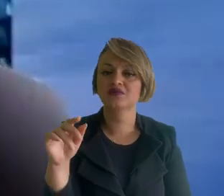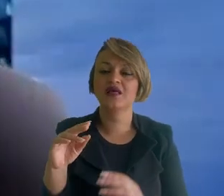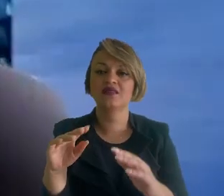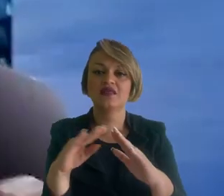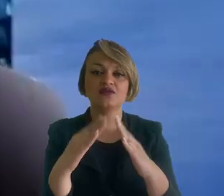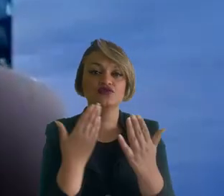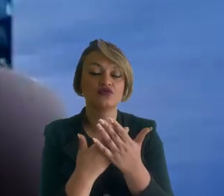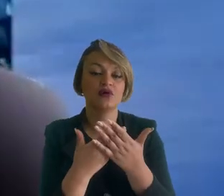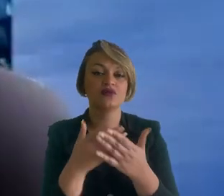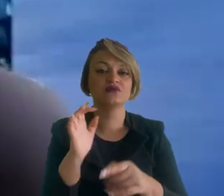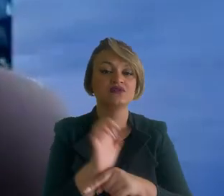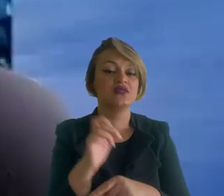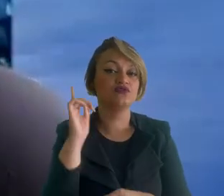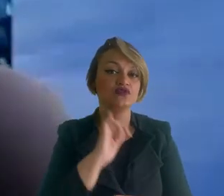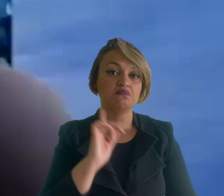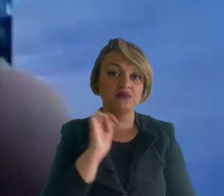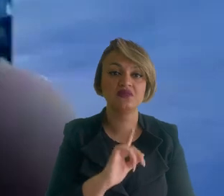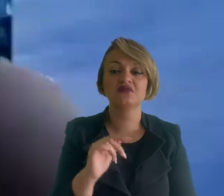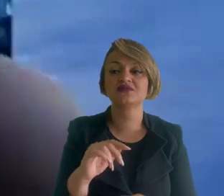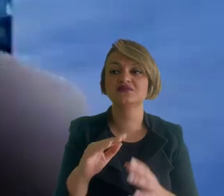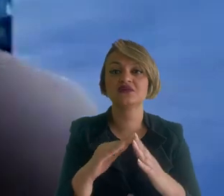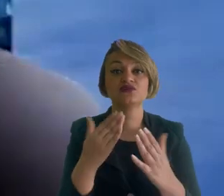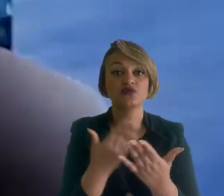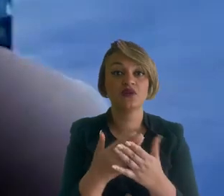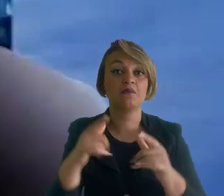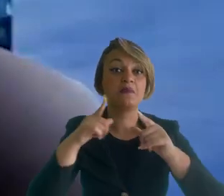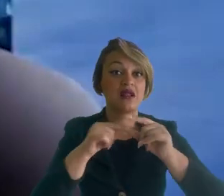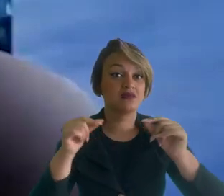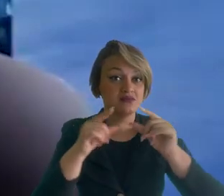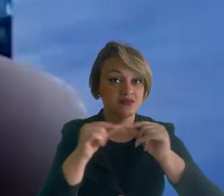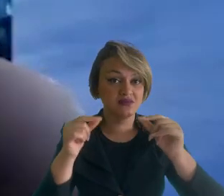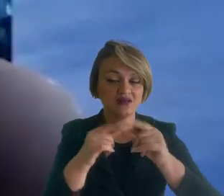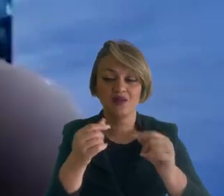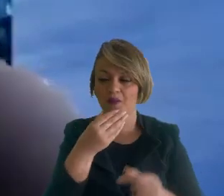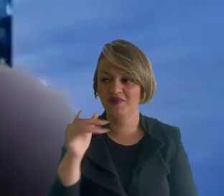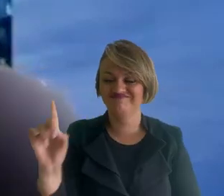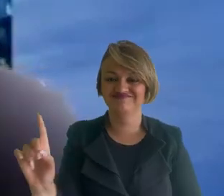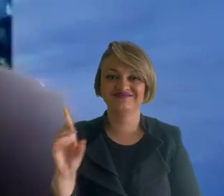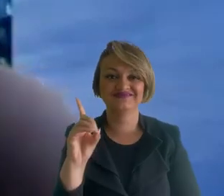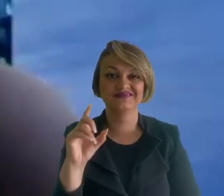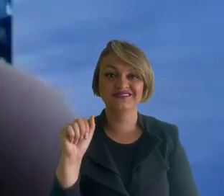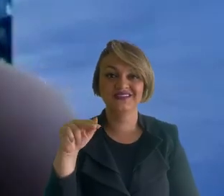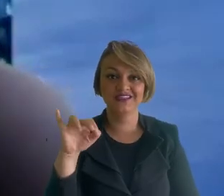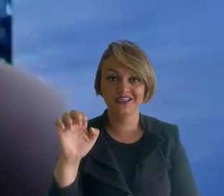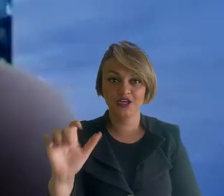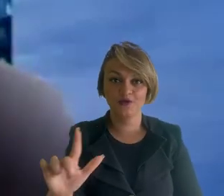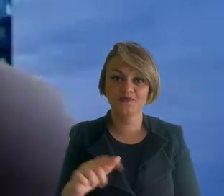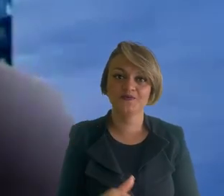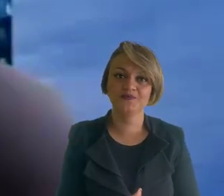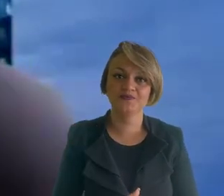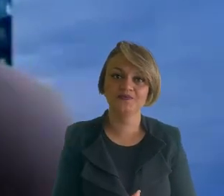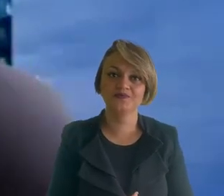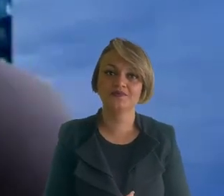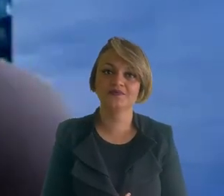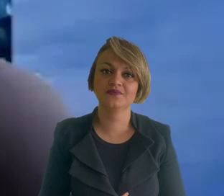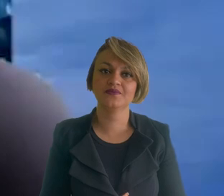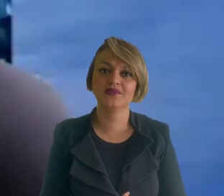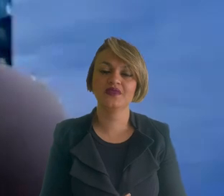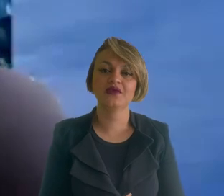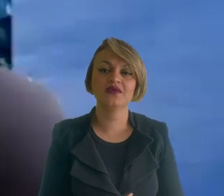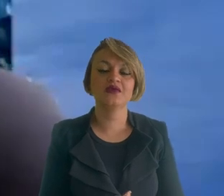Minas Gerais da escola de Brasília temos o Dr Daniel karnachiori e